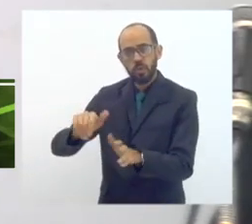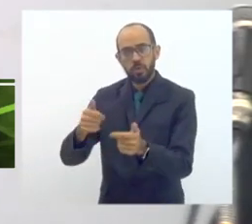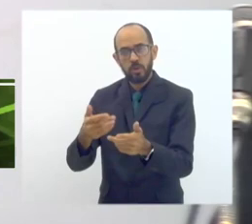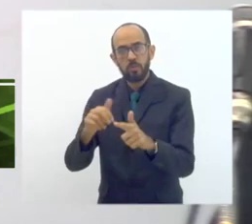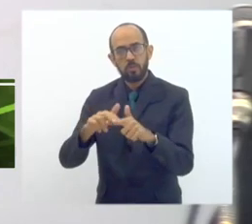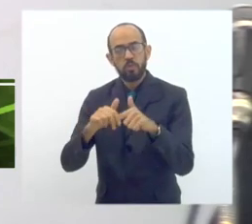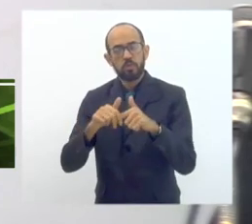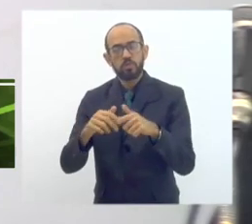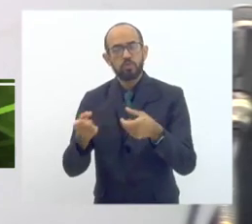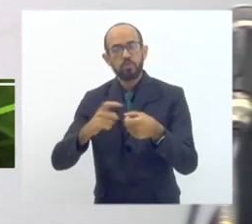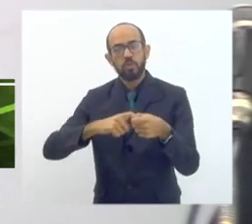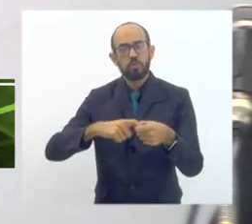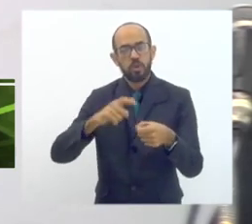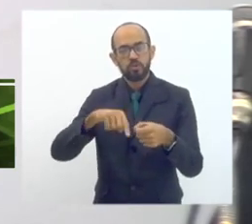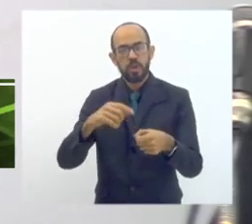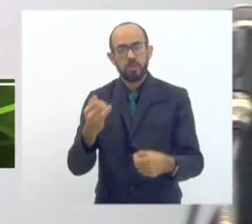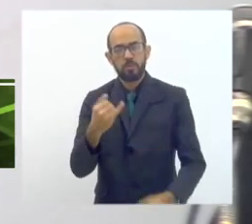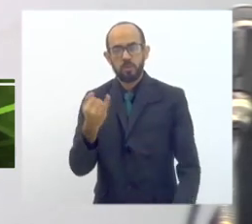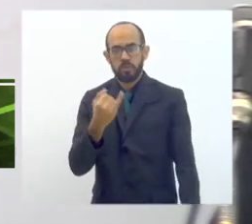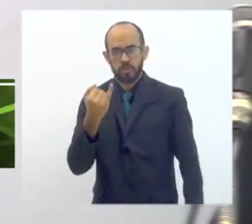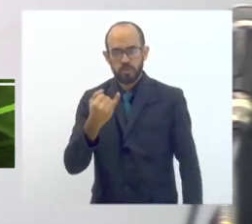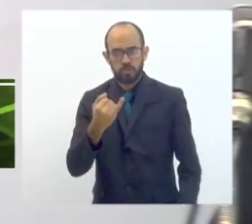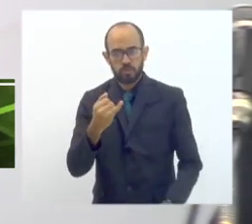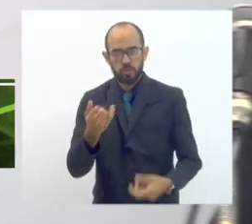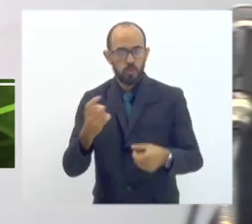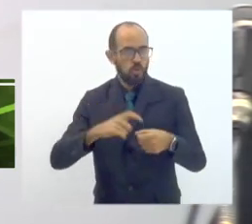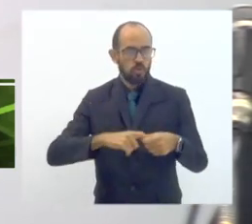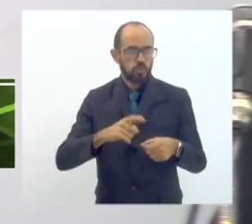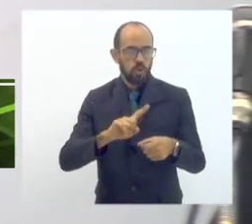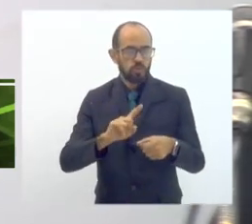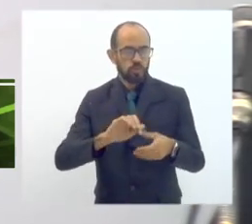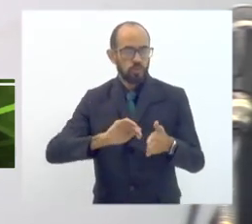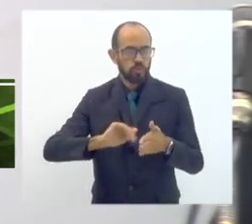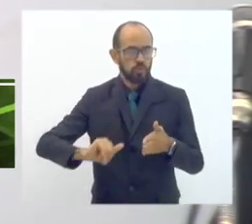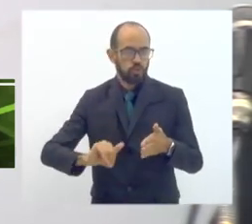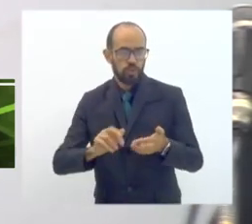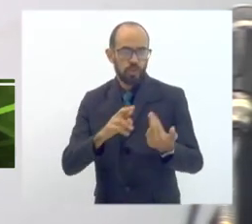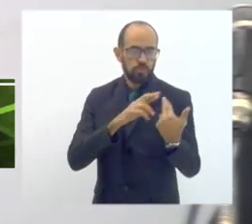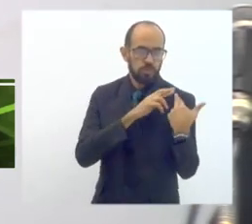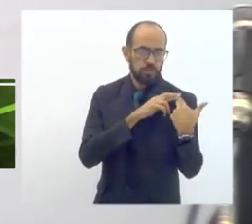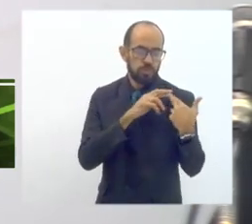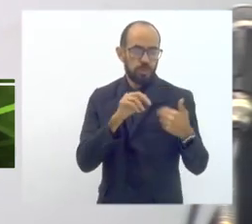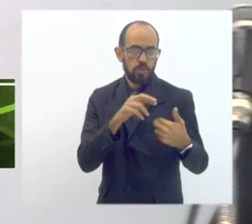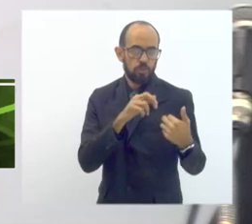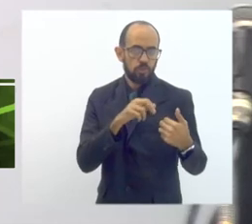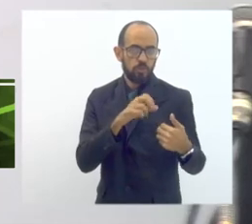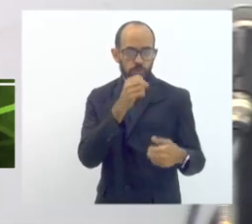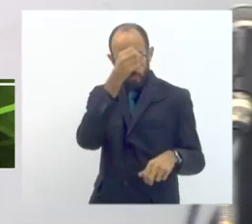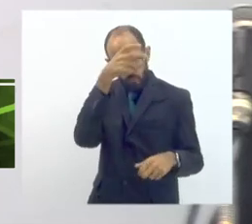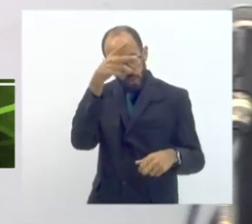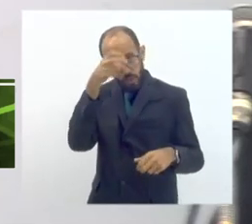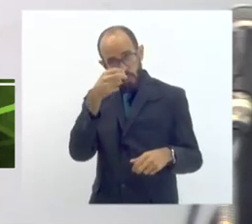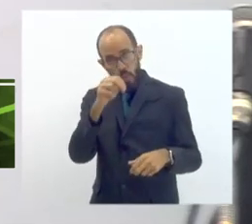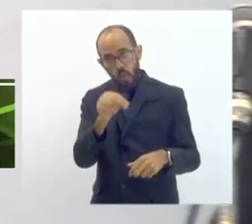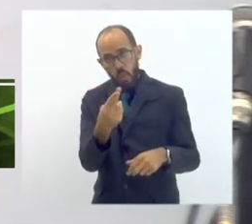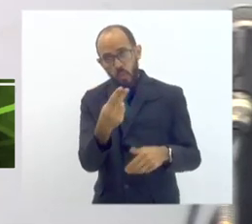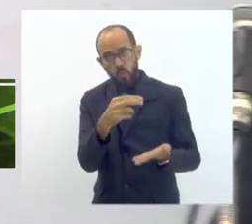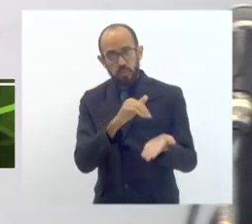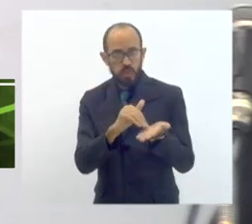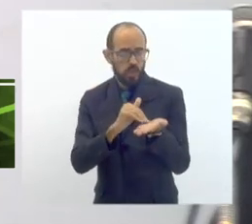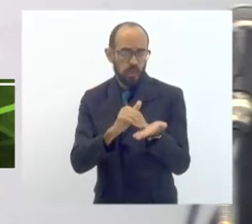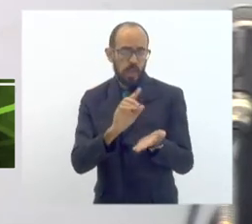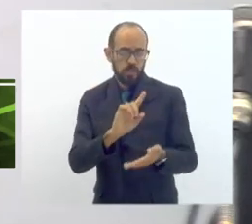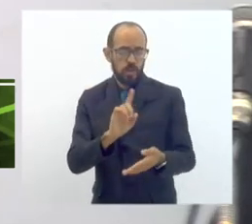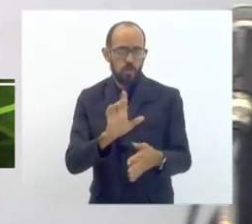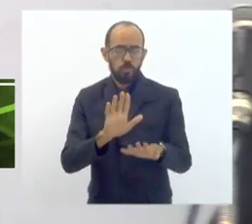são fundamentais. O consórcio não tira a responsabilidade de nenhum prefeito e nenhum secretário com as suas atribuições constitucionais de cuidar da saúde do